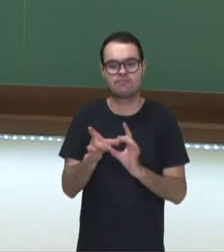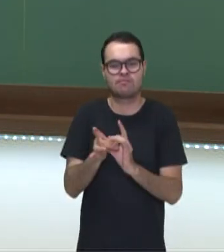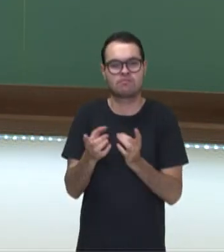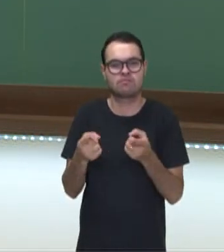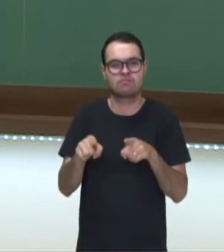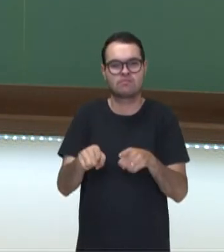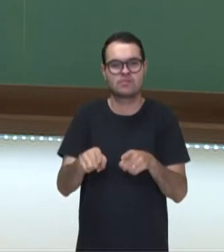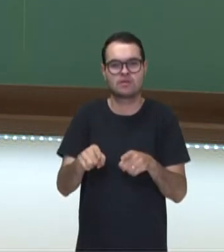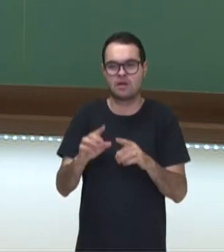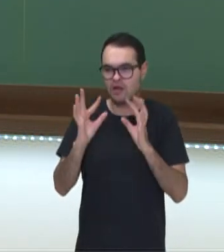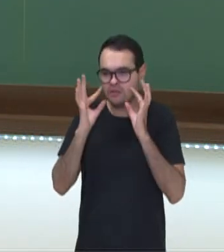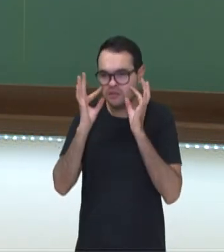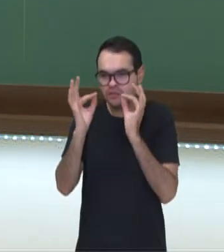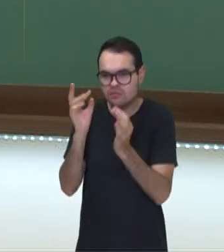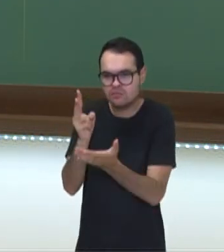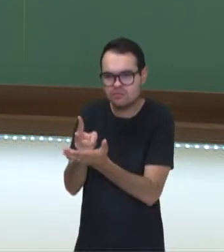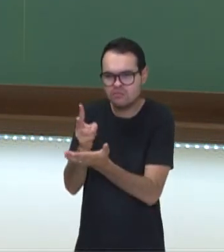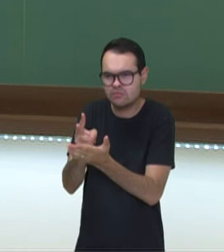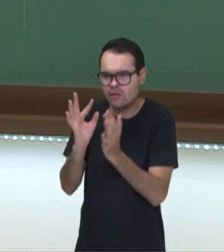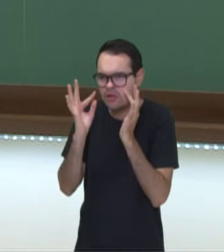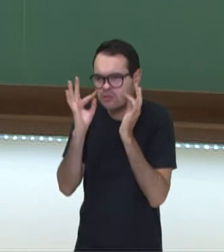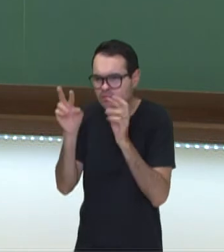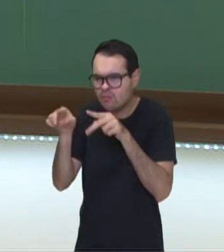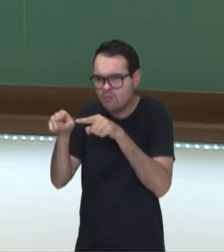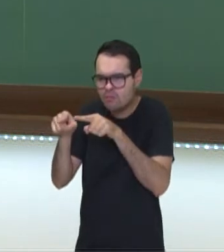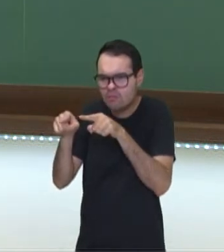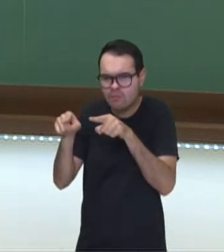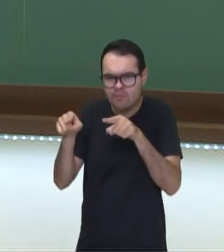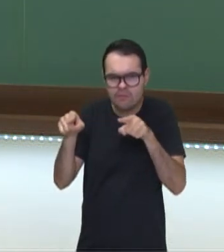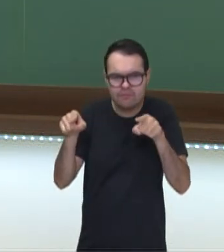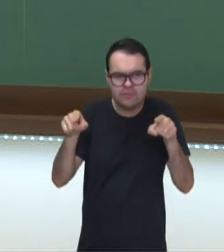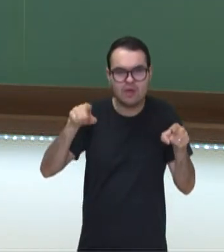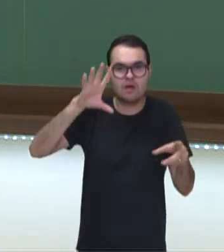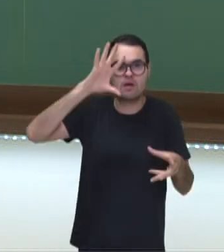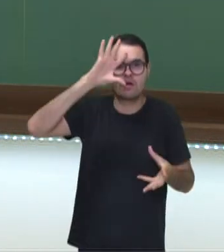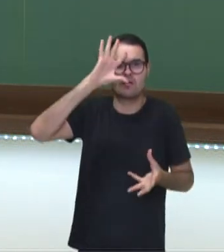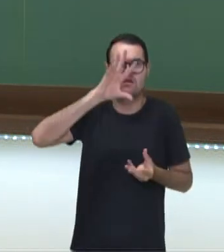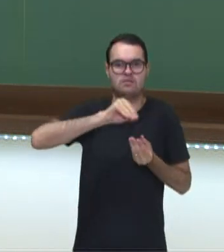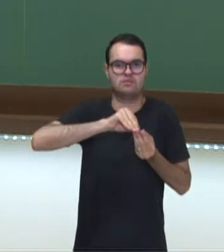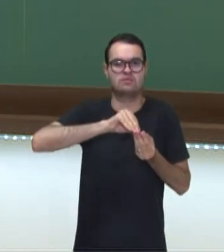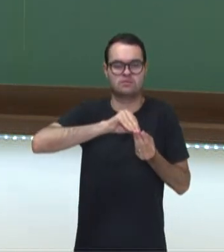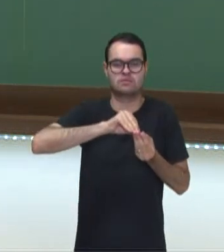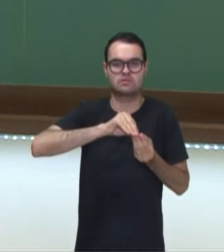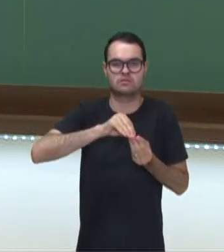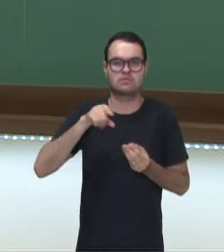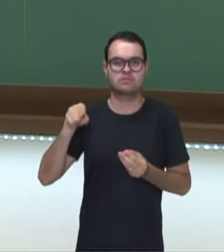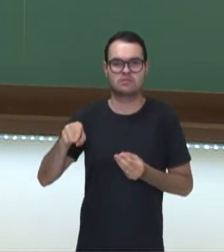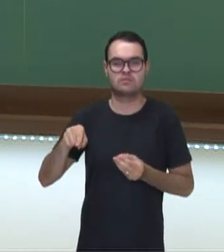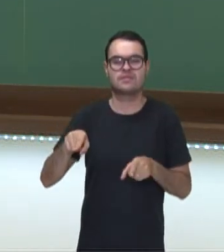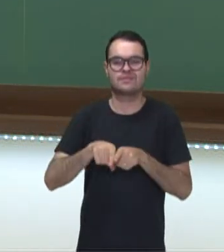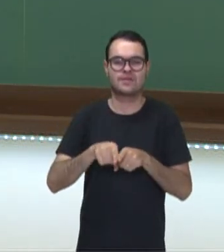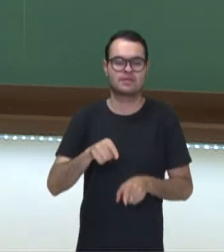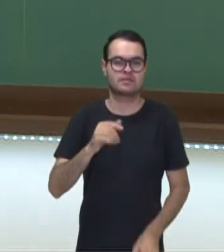cada índice. Eles sempre são importantes para a compreensão da mensagem ou mesmo da narrativa.